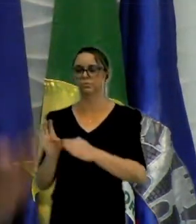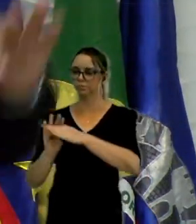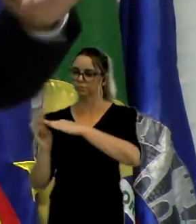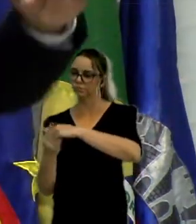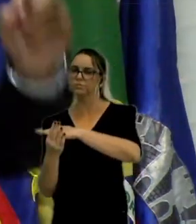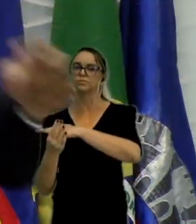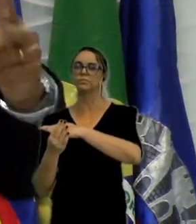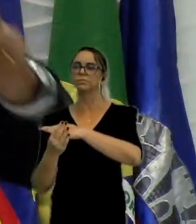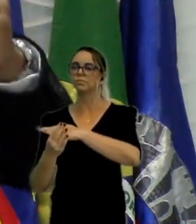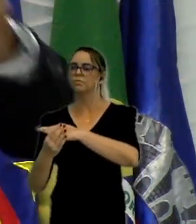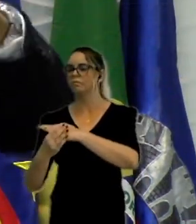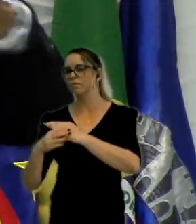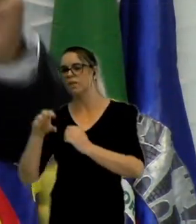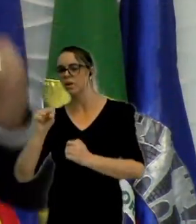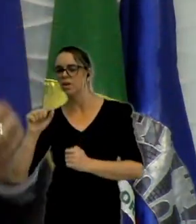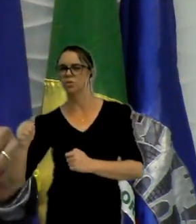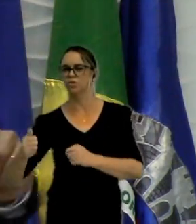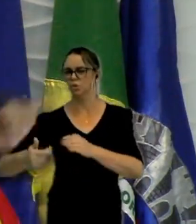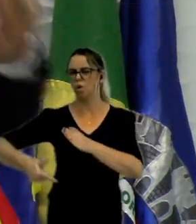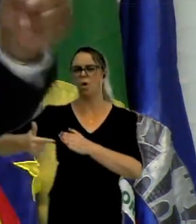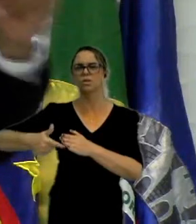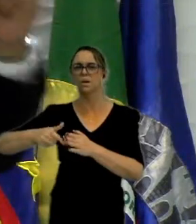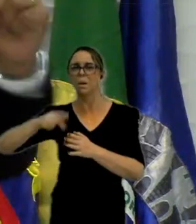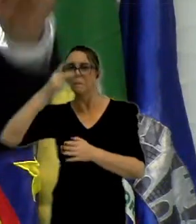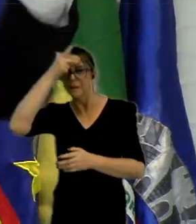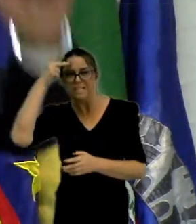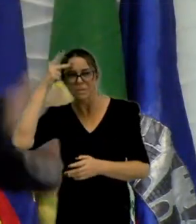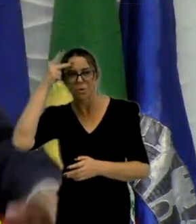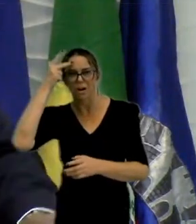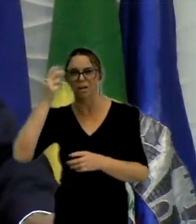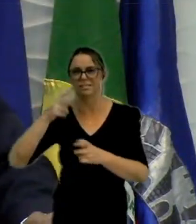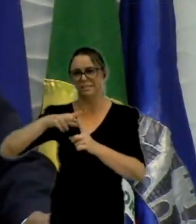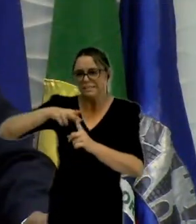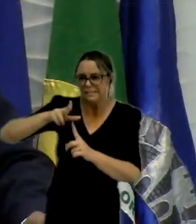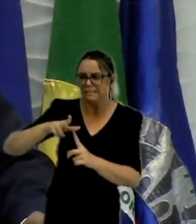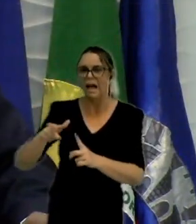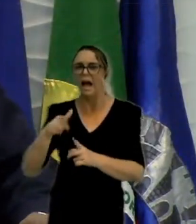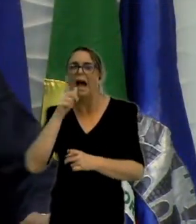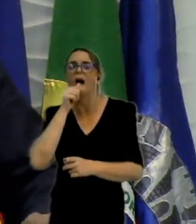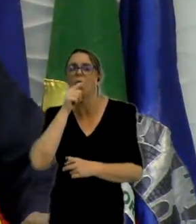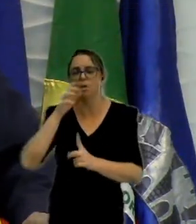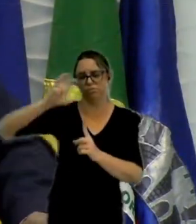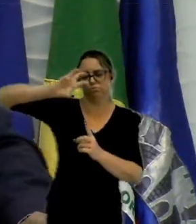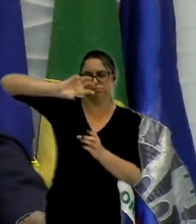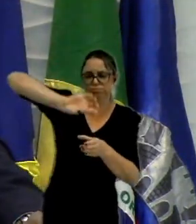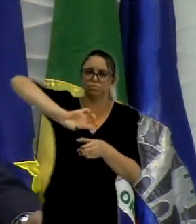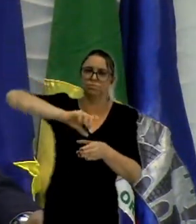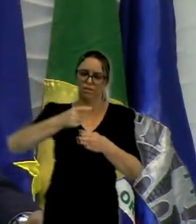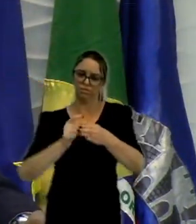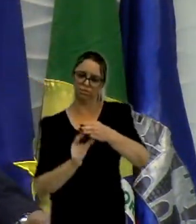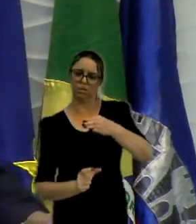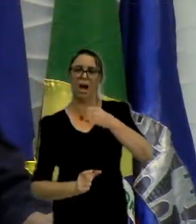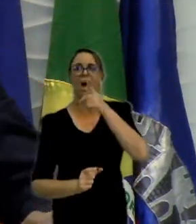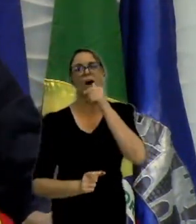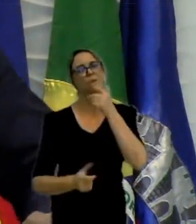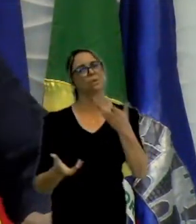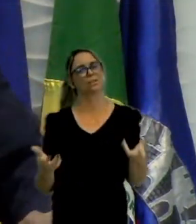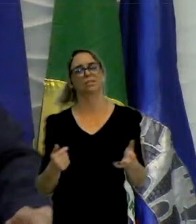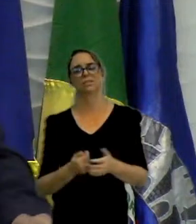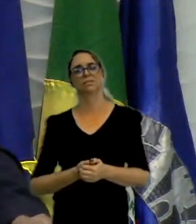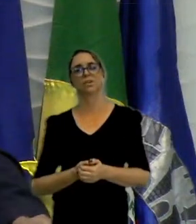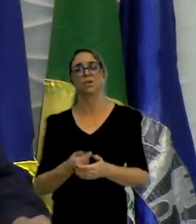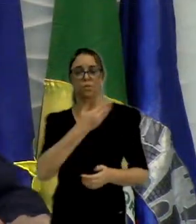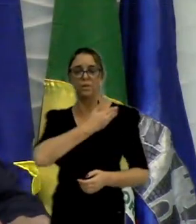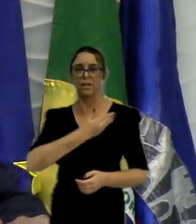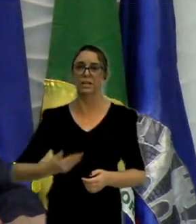Afonso 2, o povo junta garrafa pet para juntar água. Me diga que governadora é essa? Uma